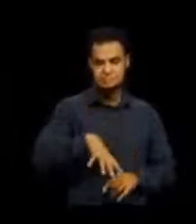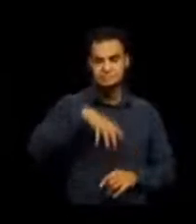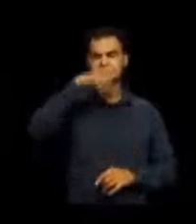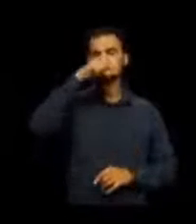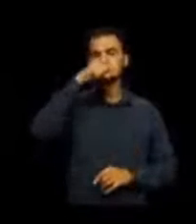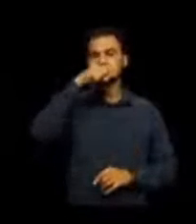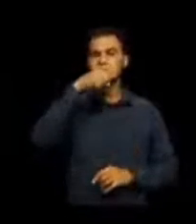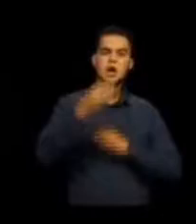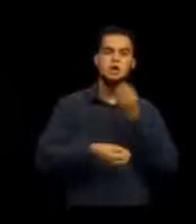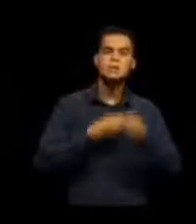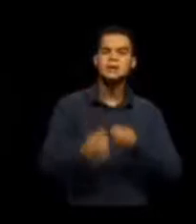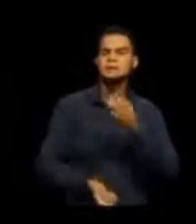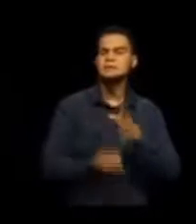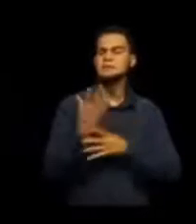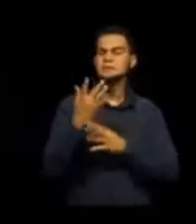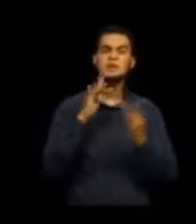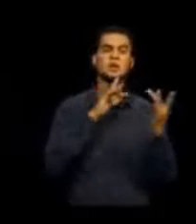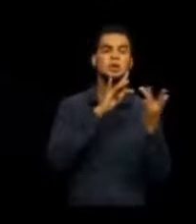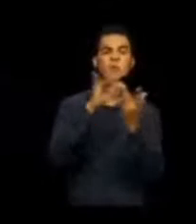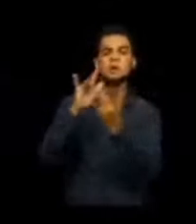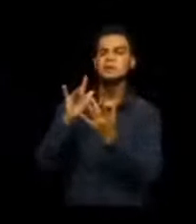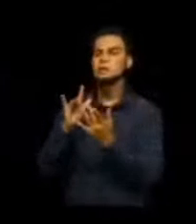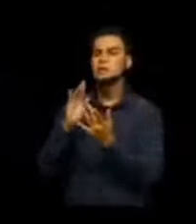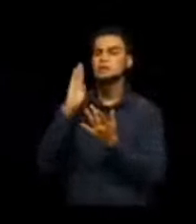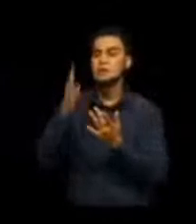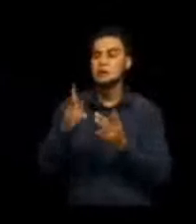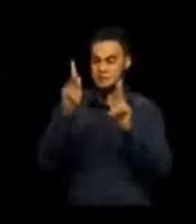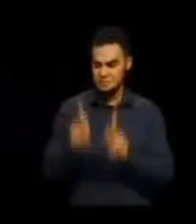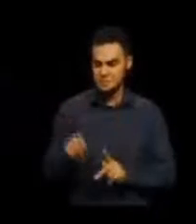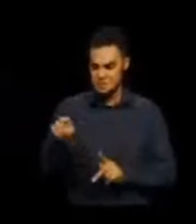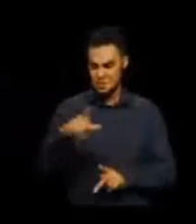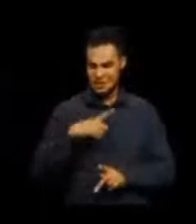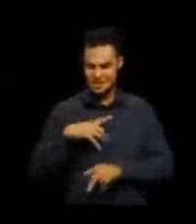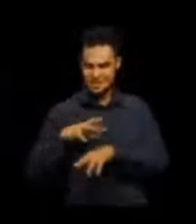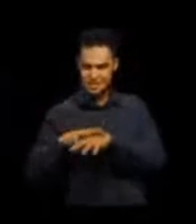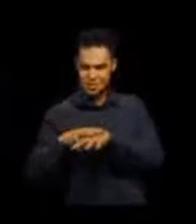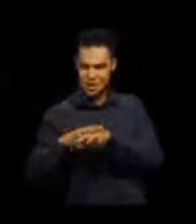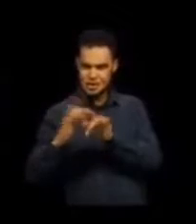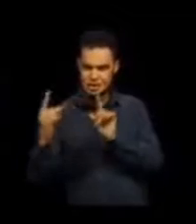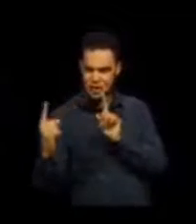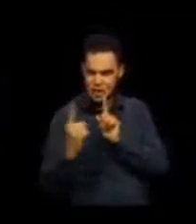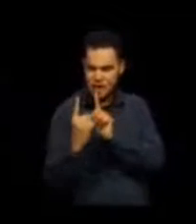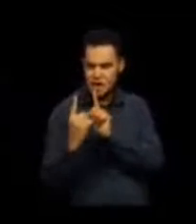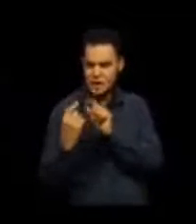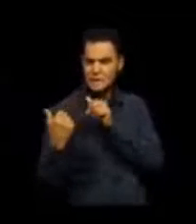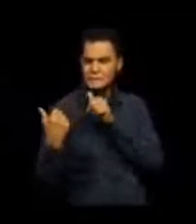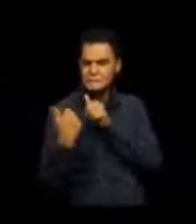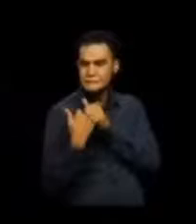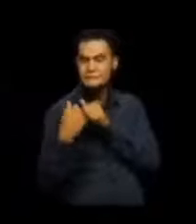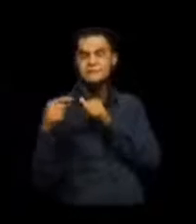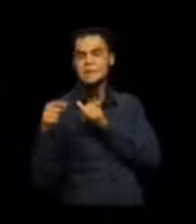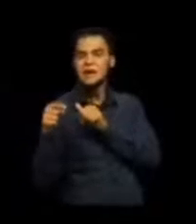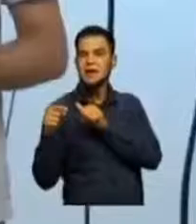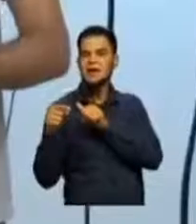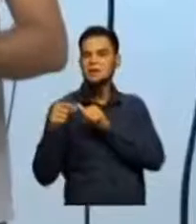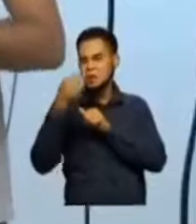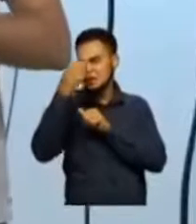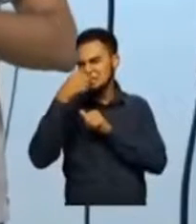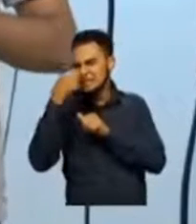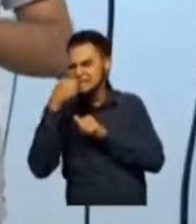através, então, do contato direto com as pessoas e de estar bem próximas, como se fosse uma gripe mesmo. Então,